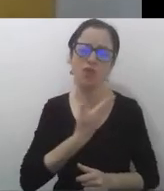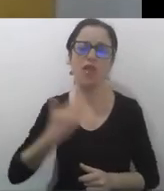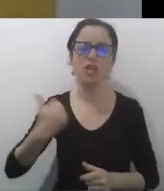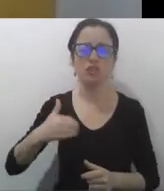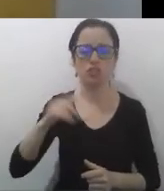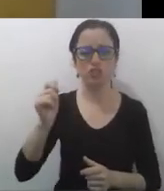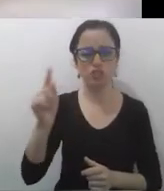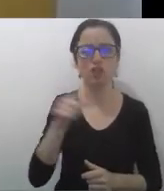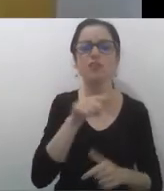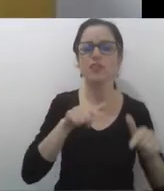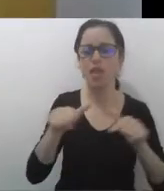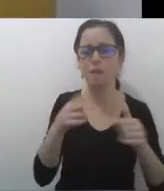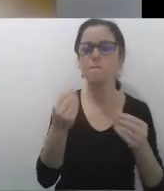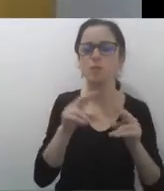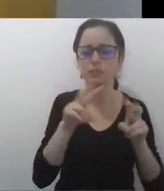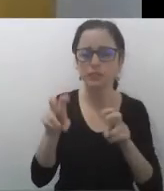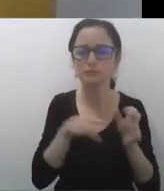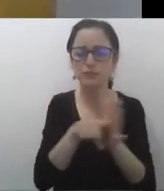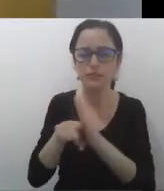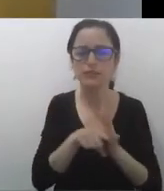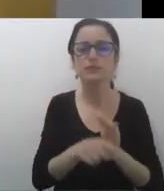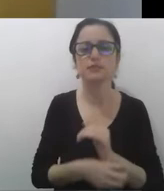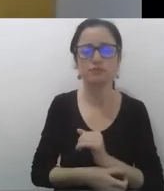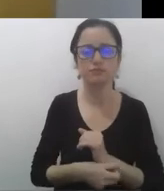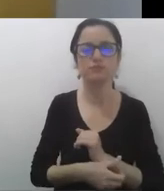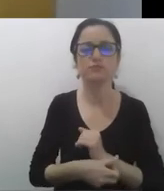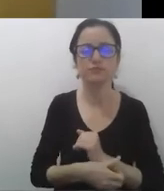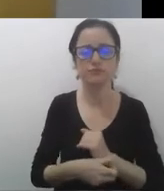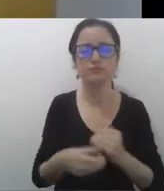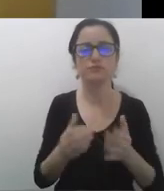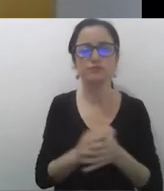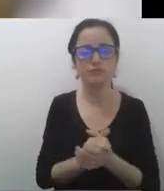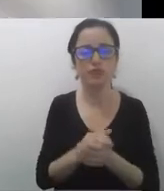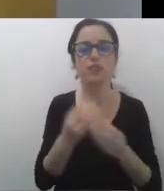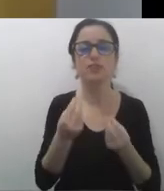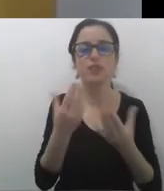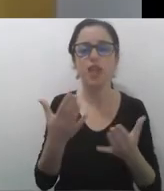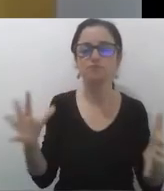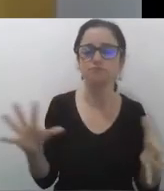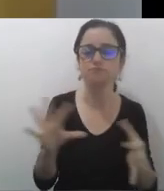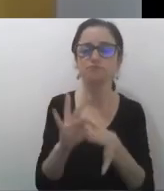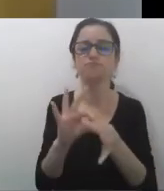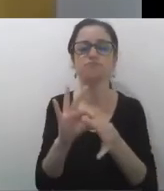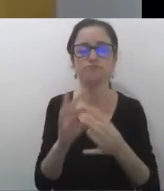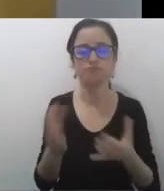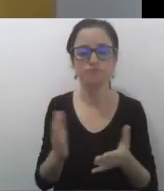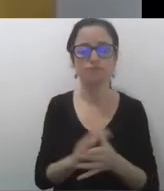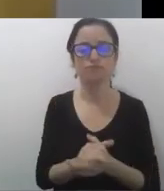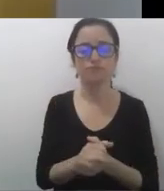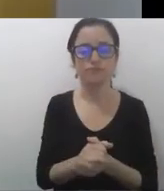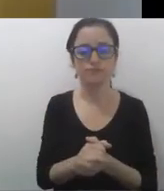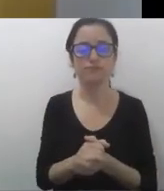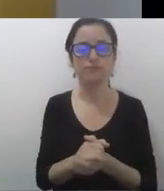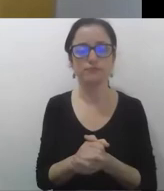colega argentina, é alguém que tem trabalhado muito nessas questões, né? De como se